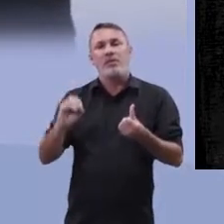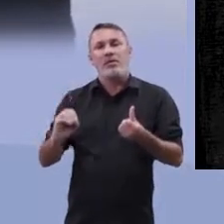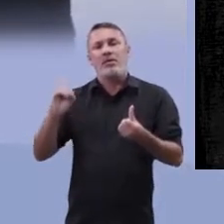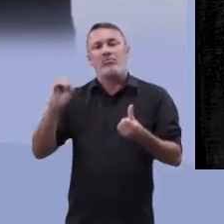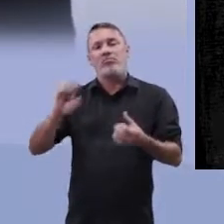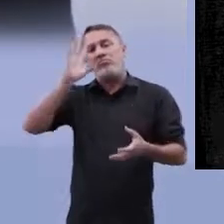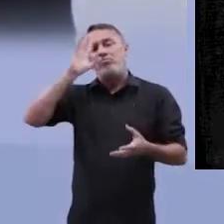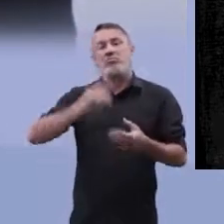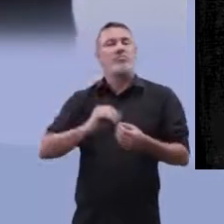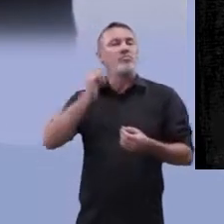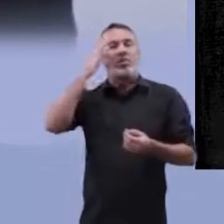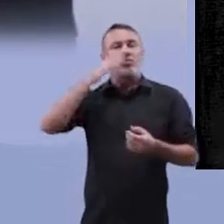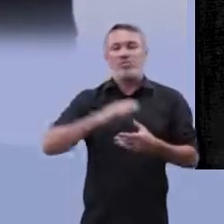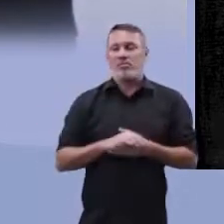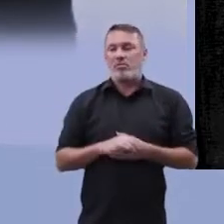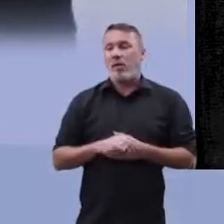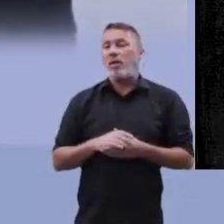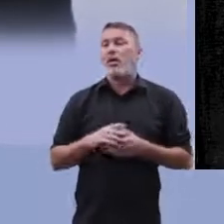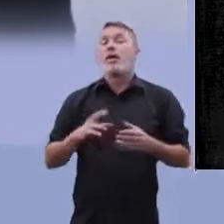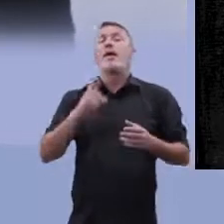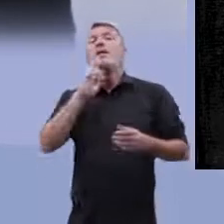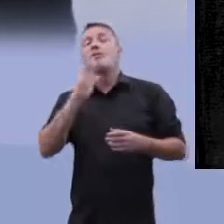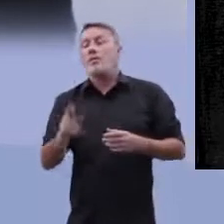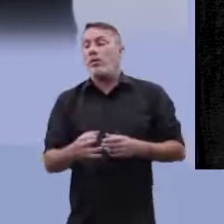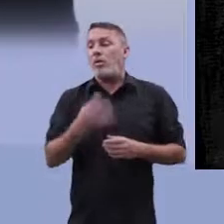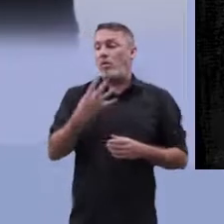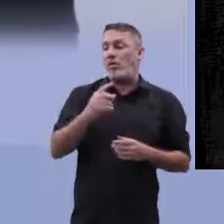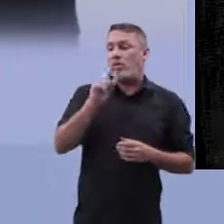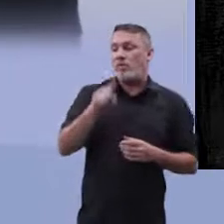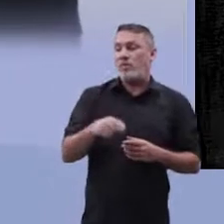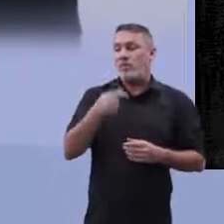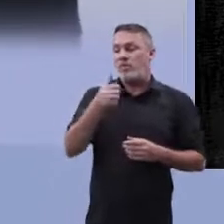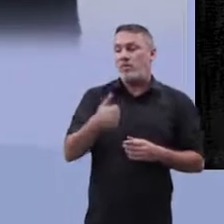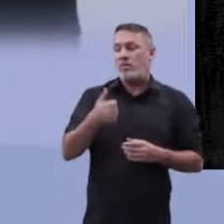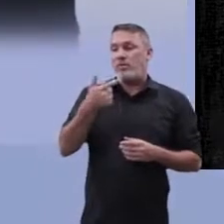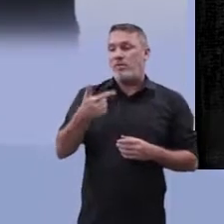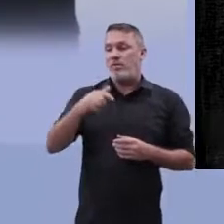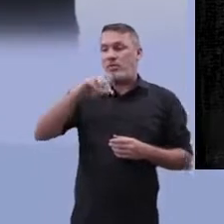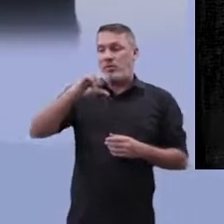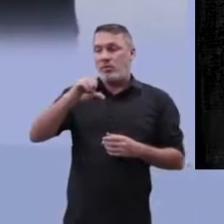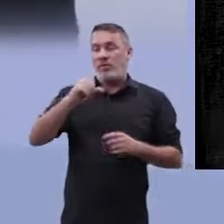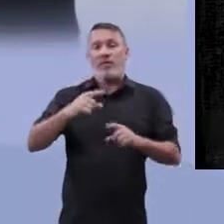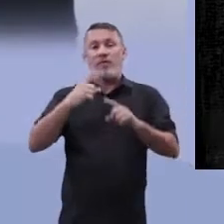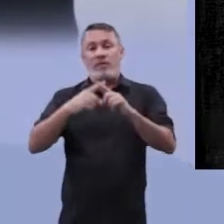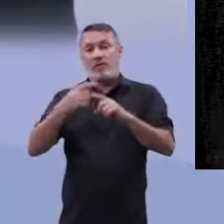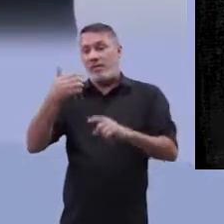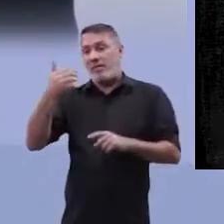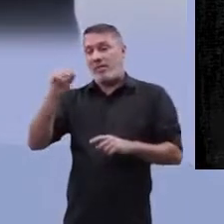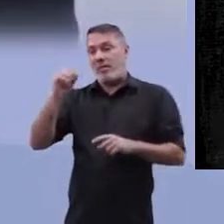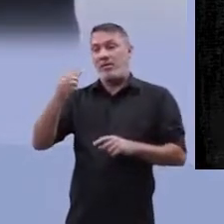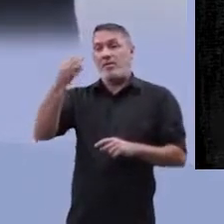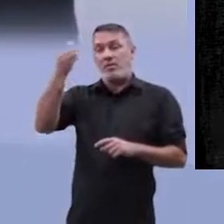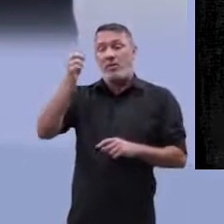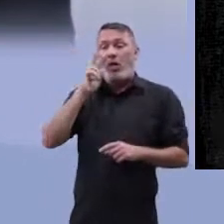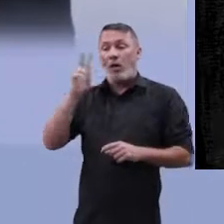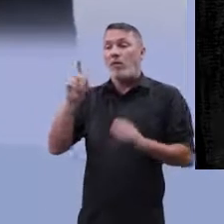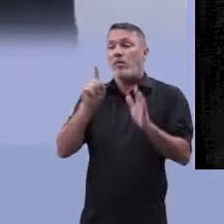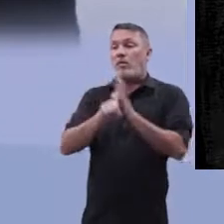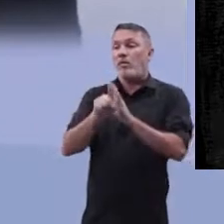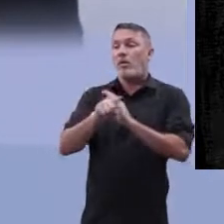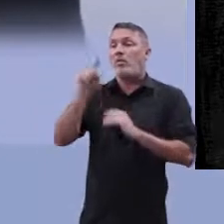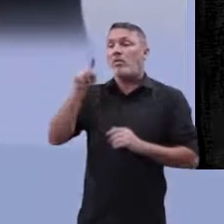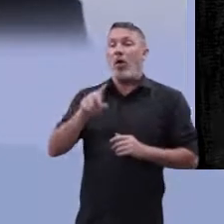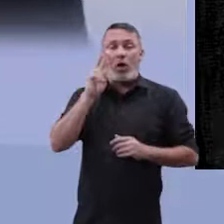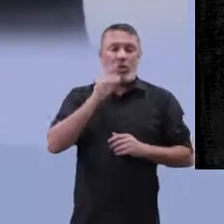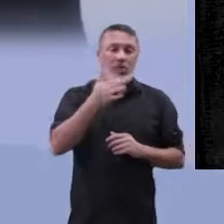Pegou a visão? E aí a gente vai ter 4,129 vezes 10 elevado a 6. Se você olhar